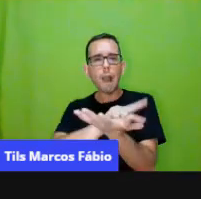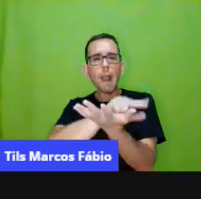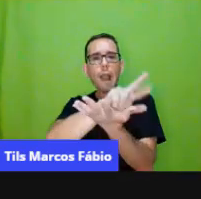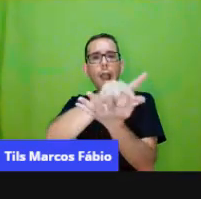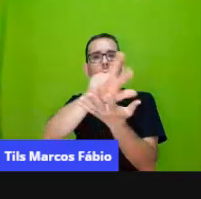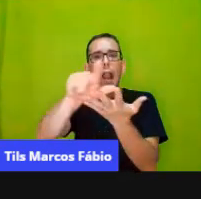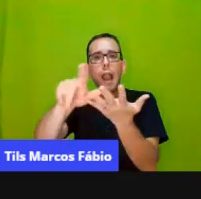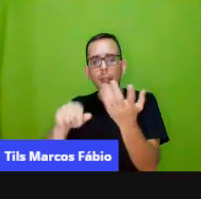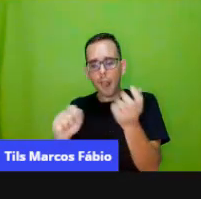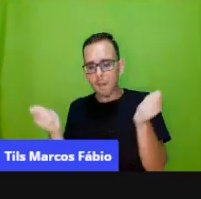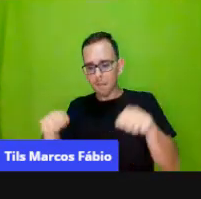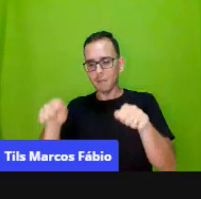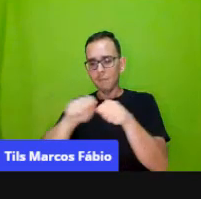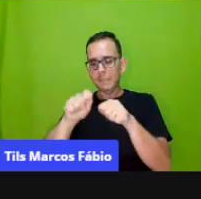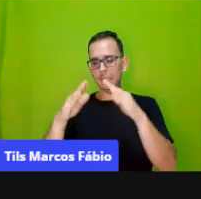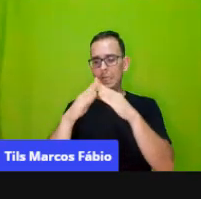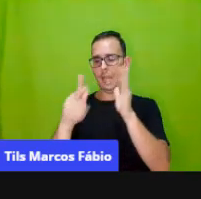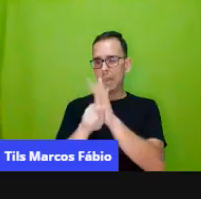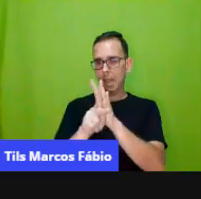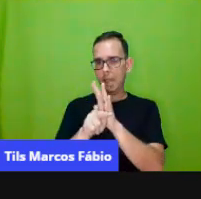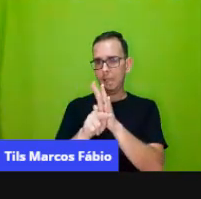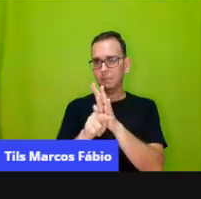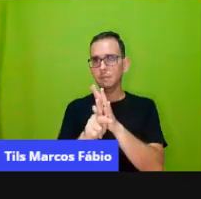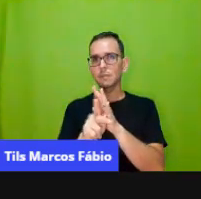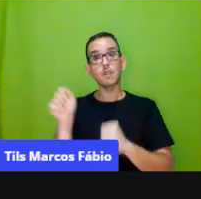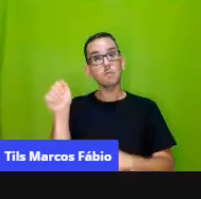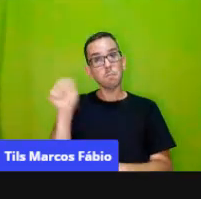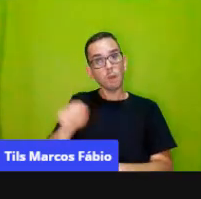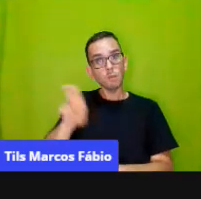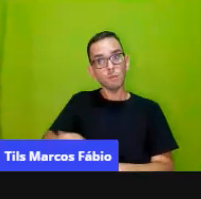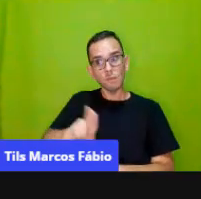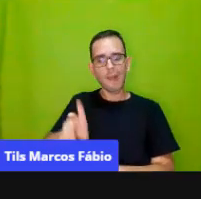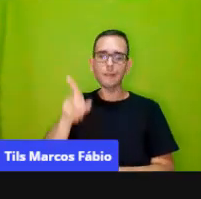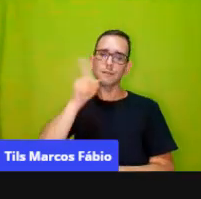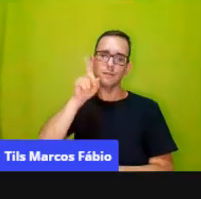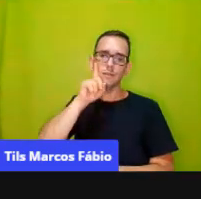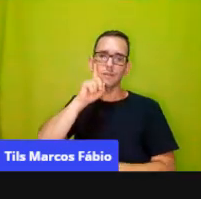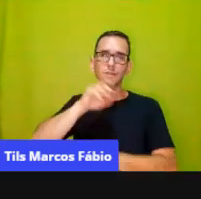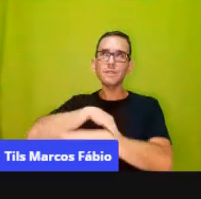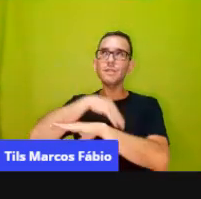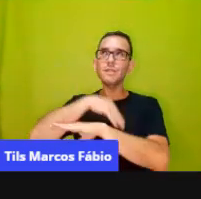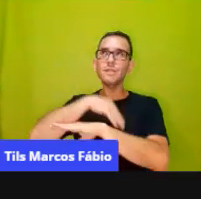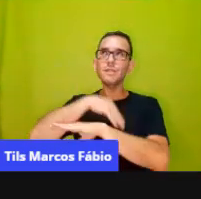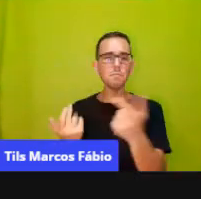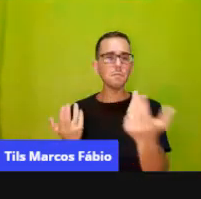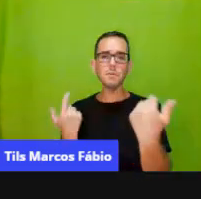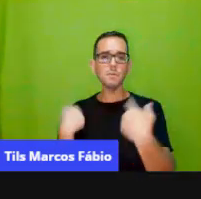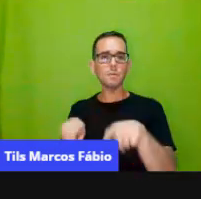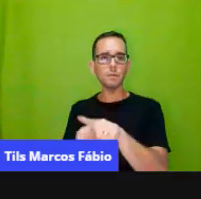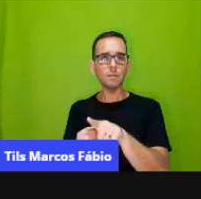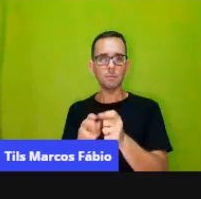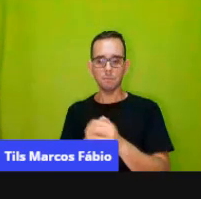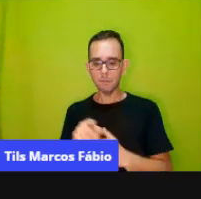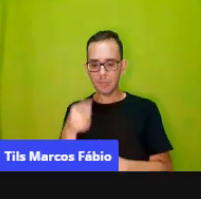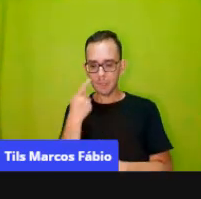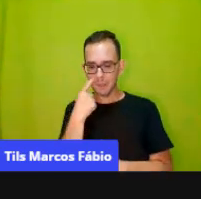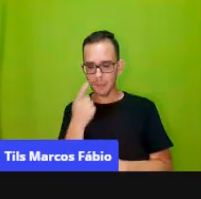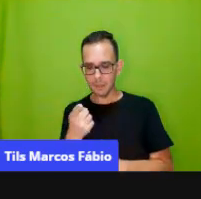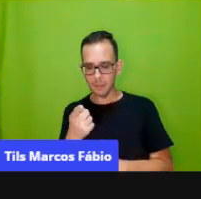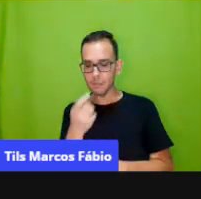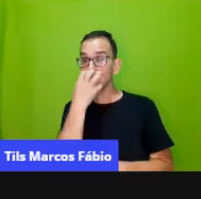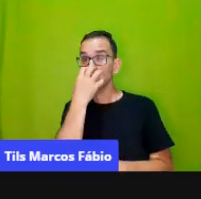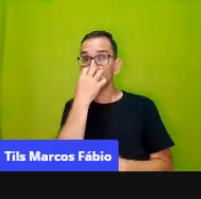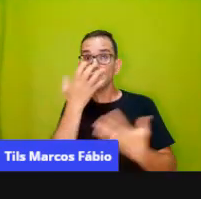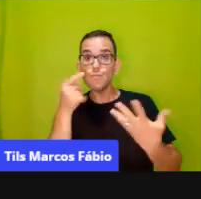posso fazer em casa com coisas que nós usamos no dia a dia, com o mesmo resultado. Então, por exemplo, nessa foto com o cão, é